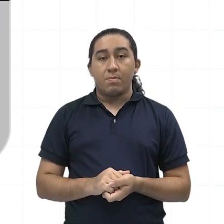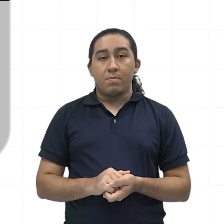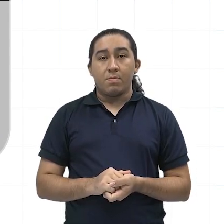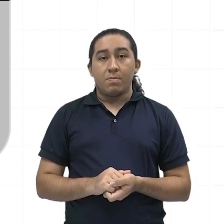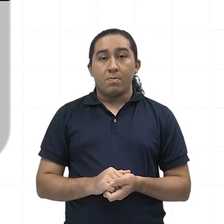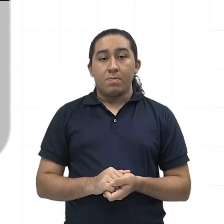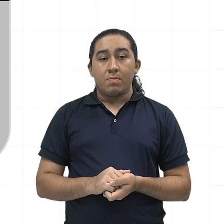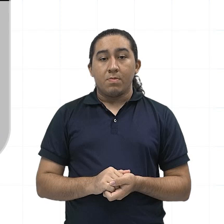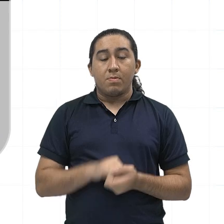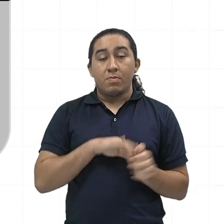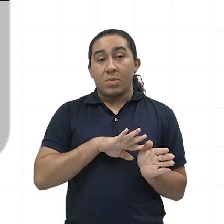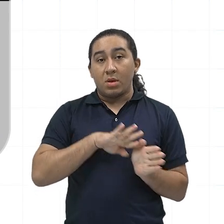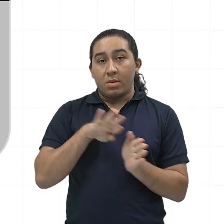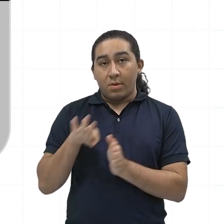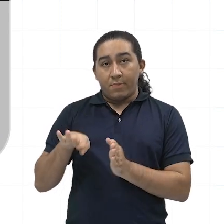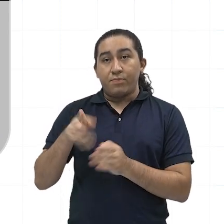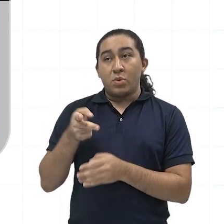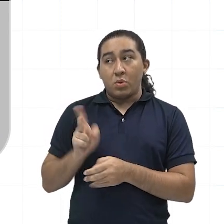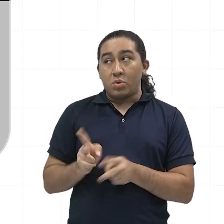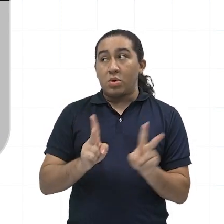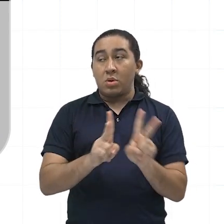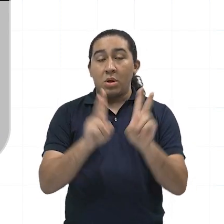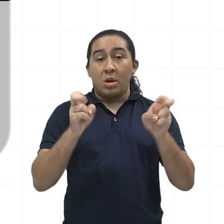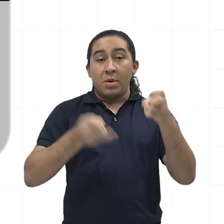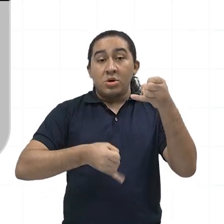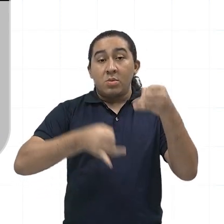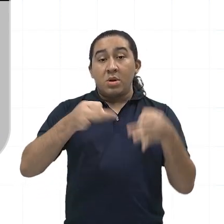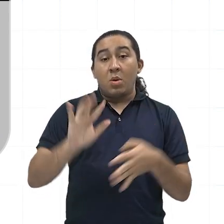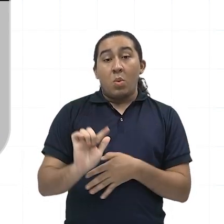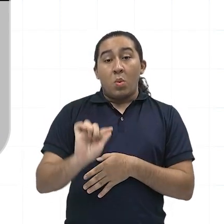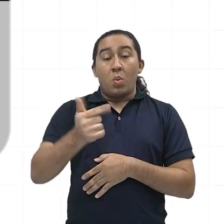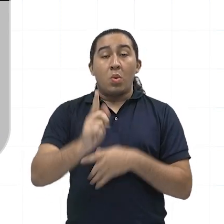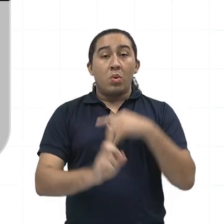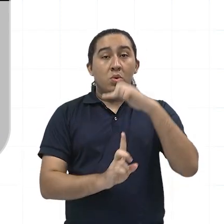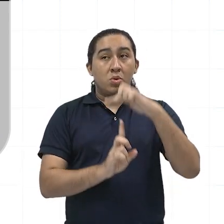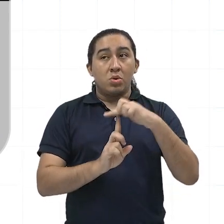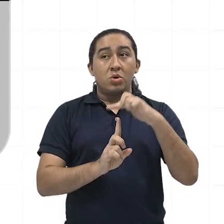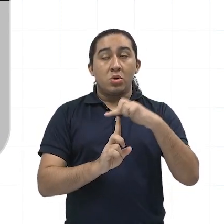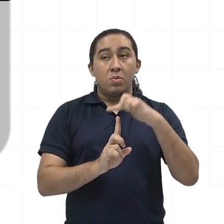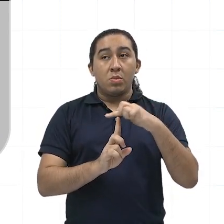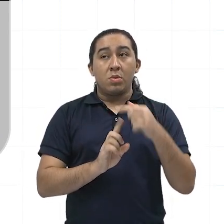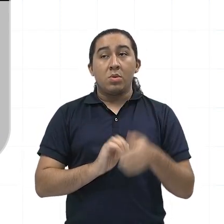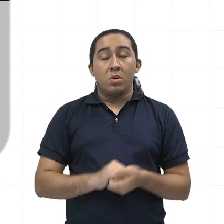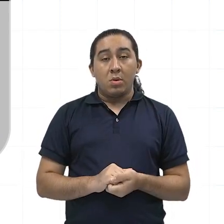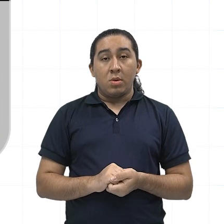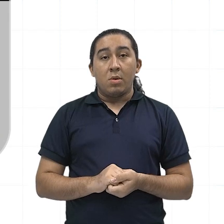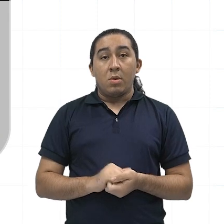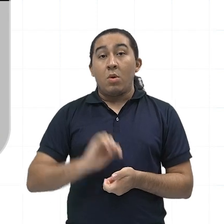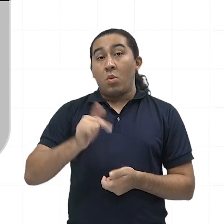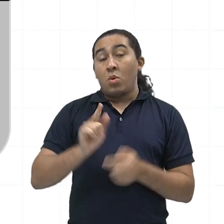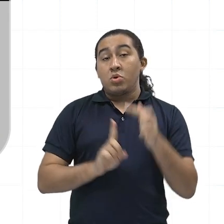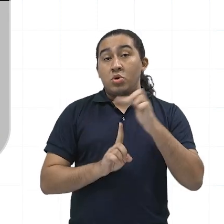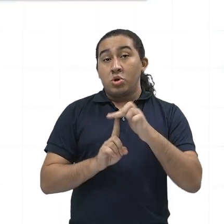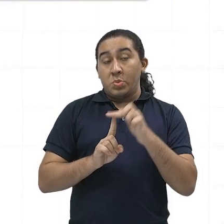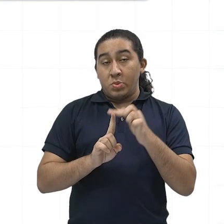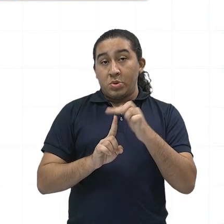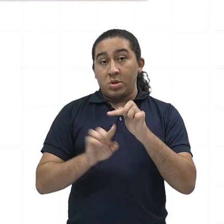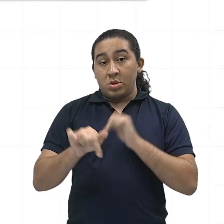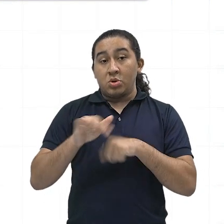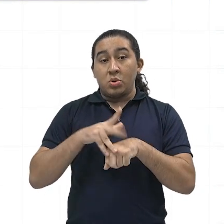exemplificar as ISTs falando sobre um outro tipo de infecção.